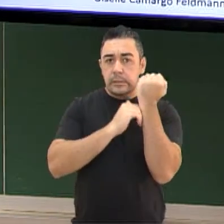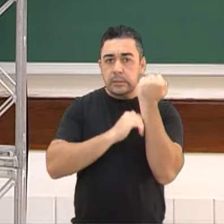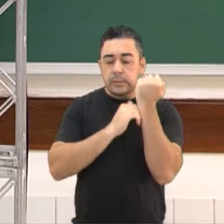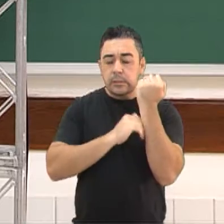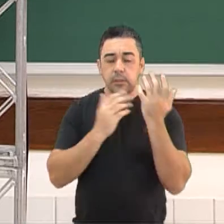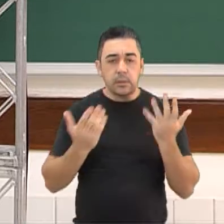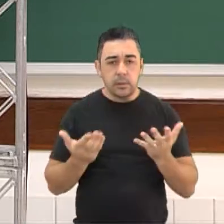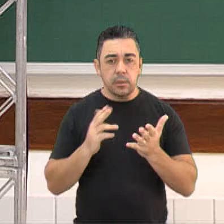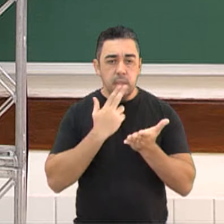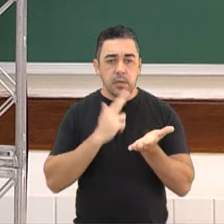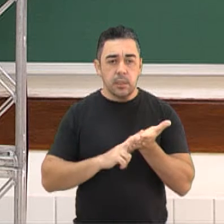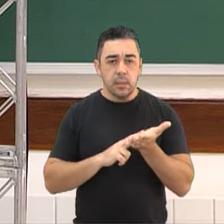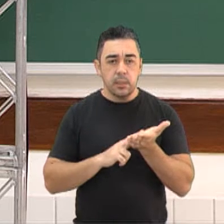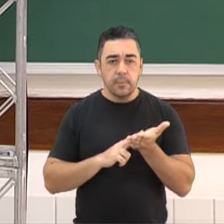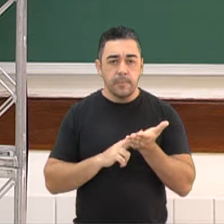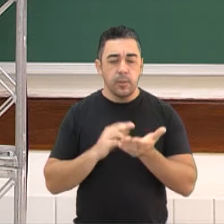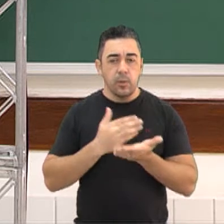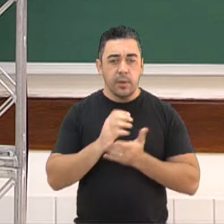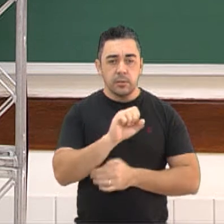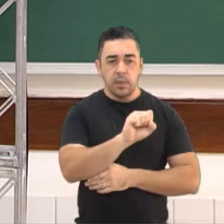enigmática. Começa com sino,